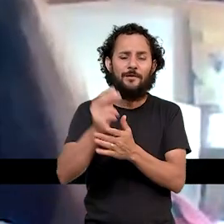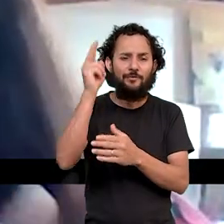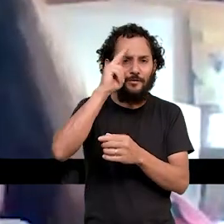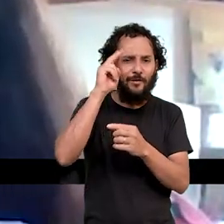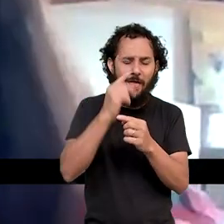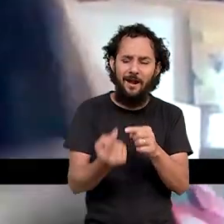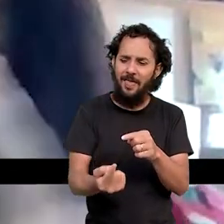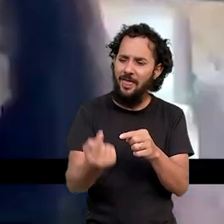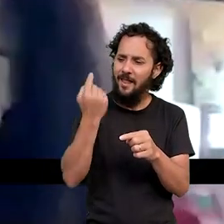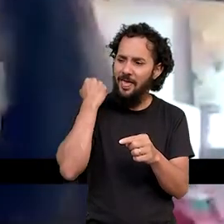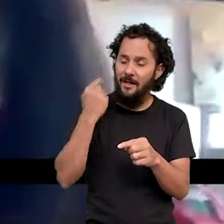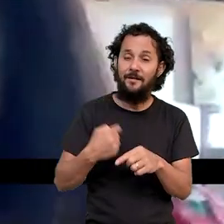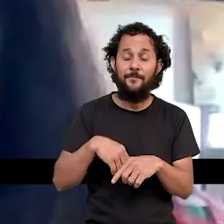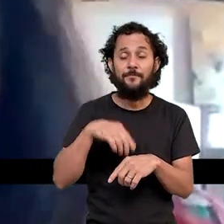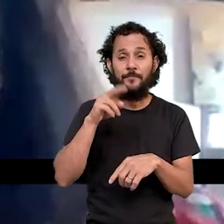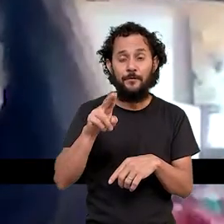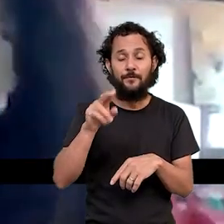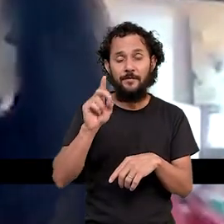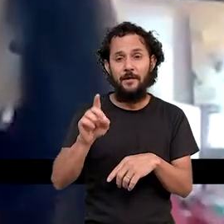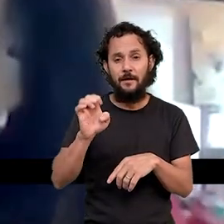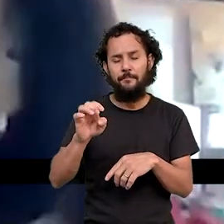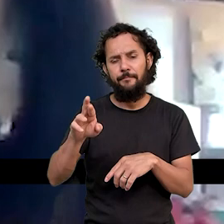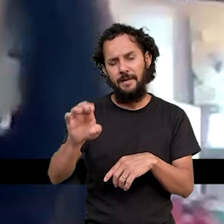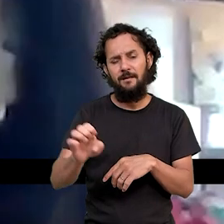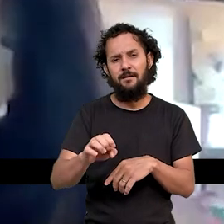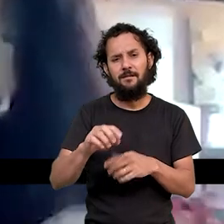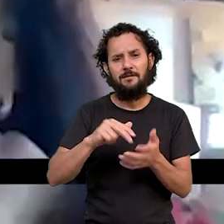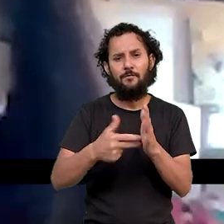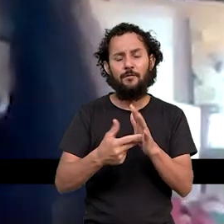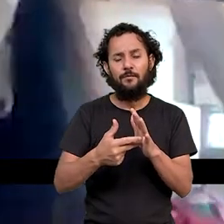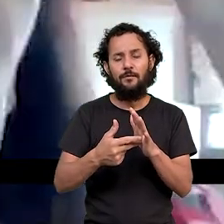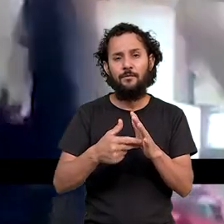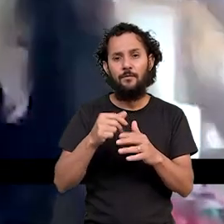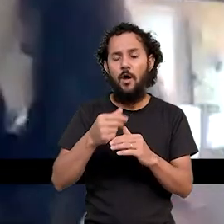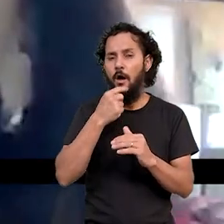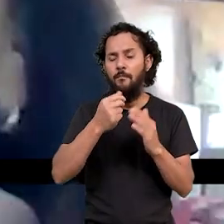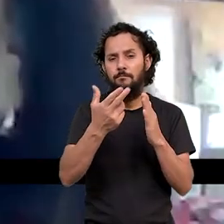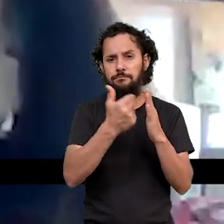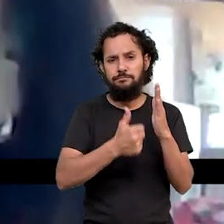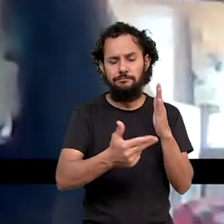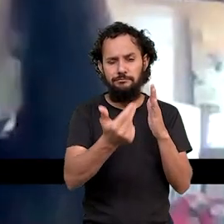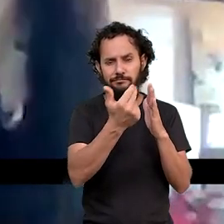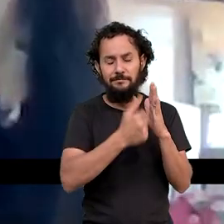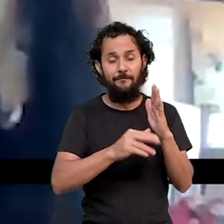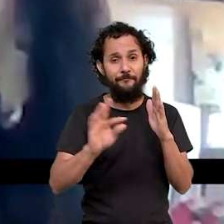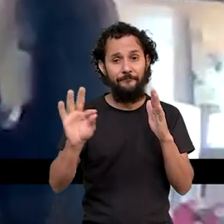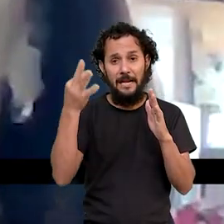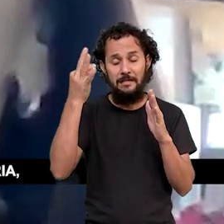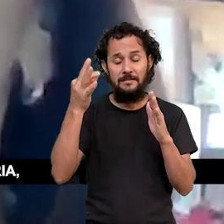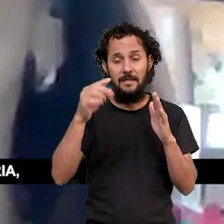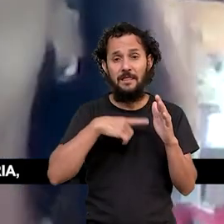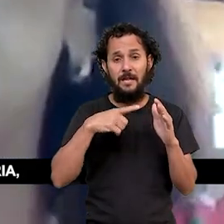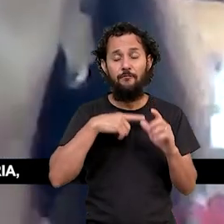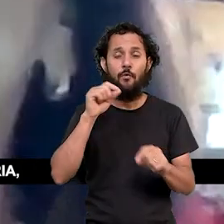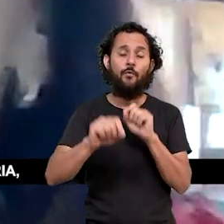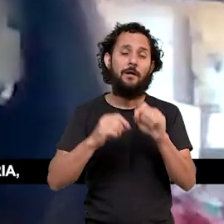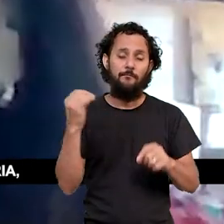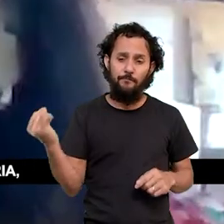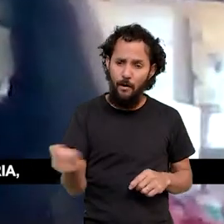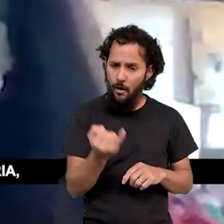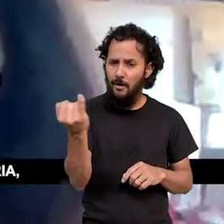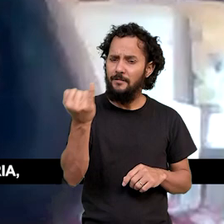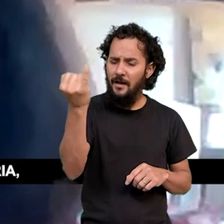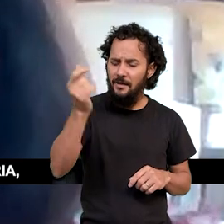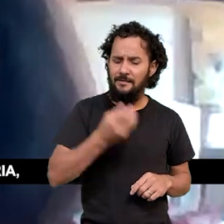dessa história. E o Debré, vocês sabem, um pintor francês, ele teve uma